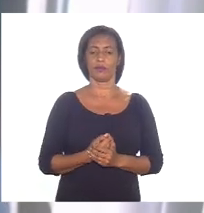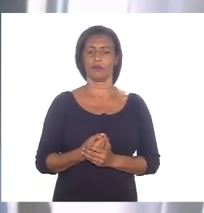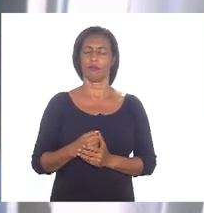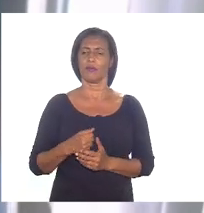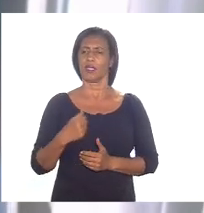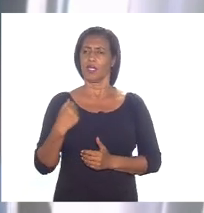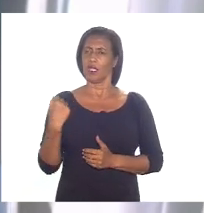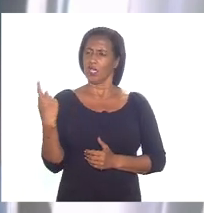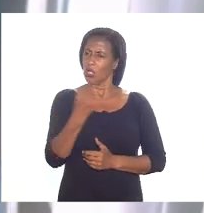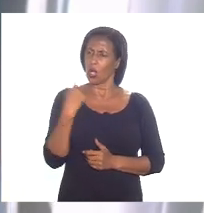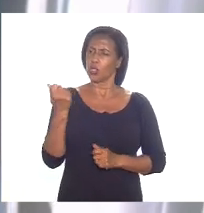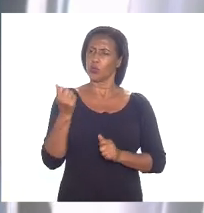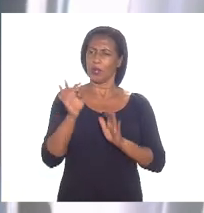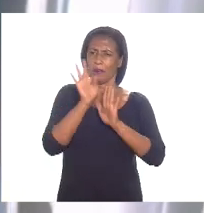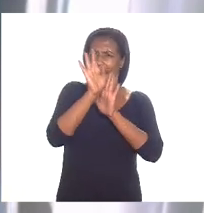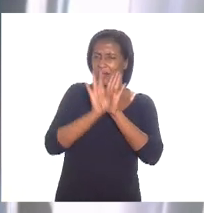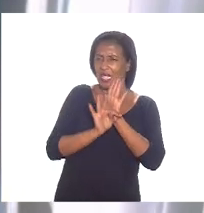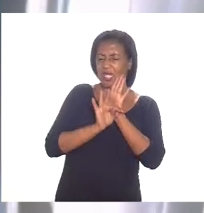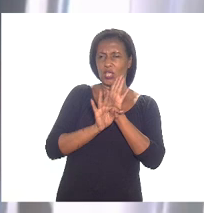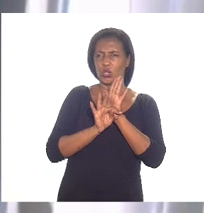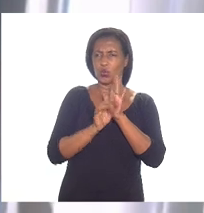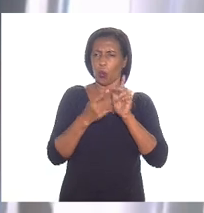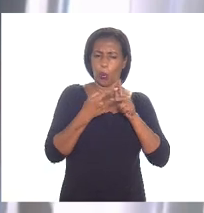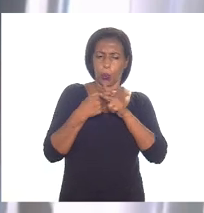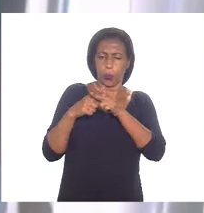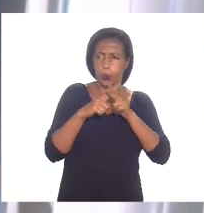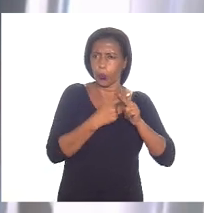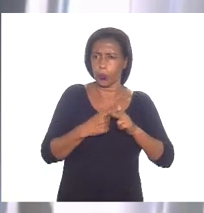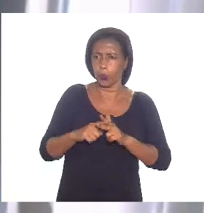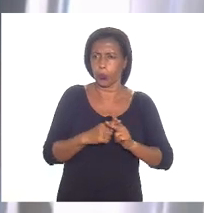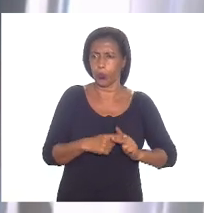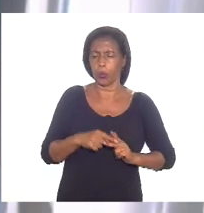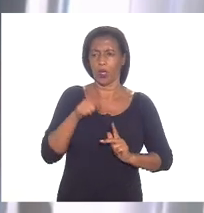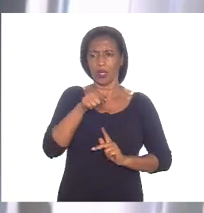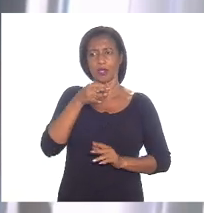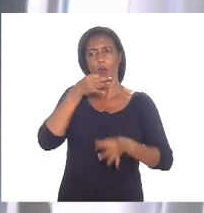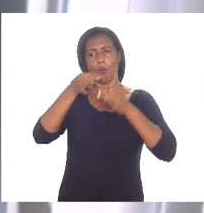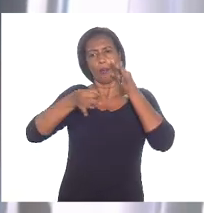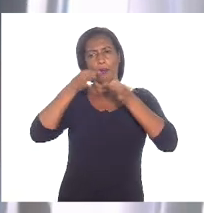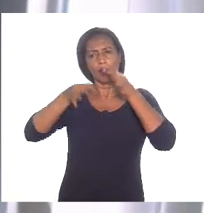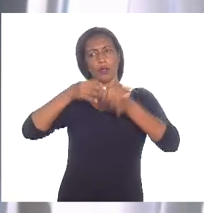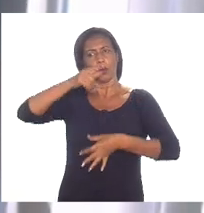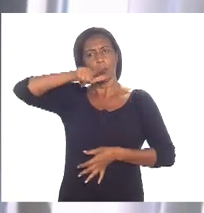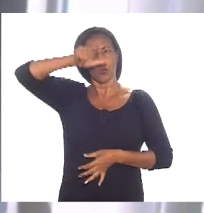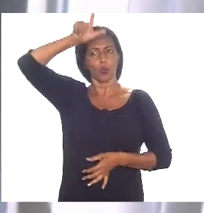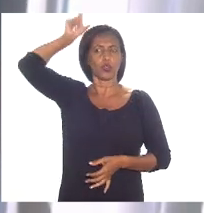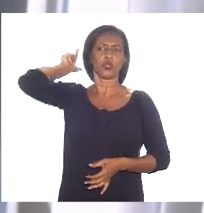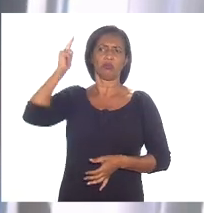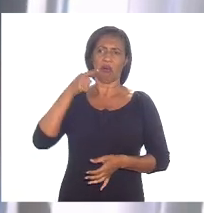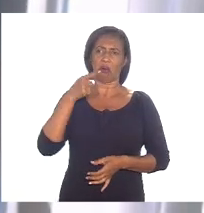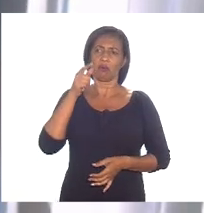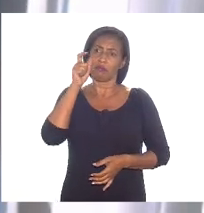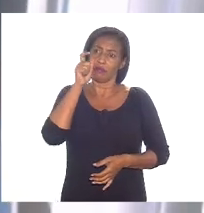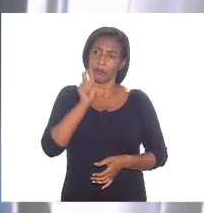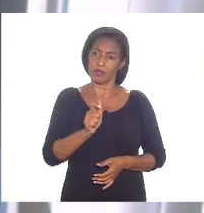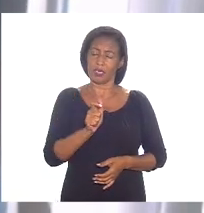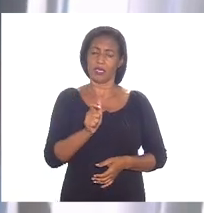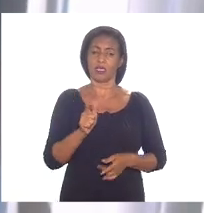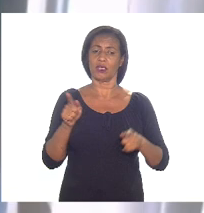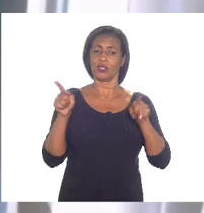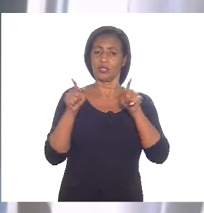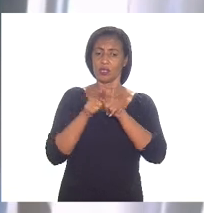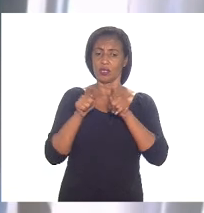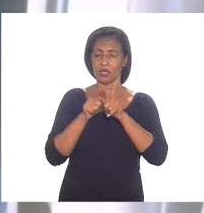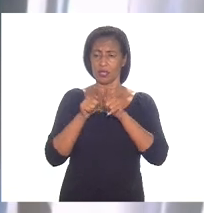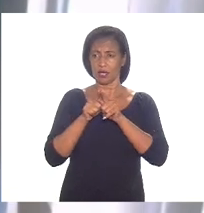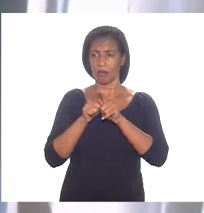o texto, ajustar o texto, que eu acho que uma das preocupações é essa que o Luiz Paulo trouxe, que me parece pertinente. E a área integra o patrimônio